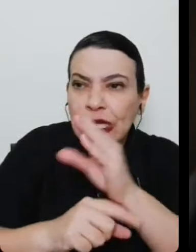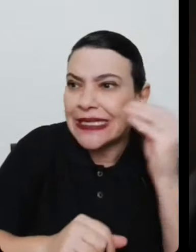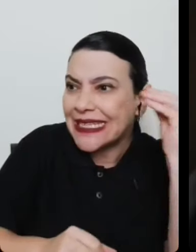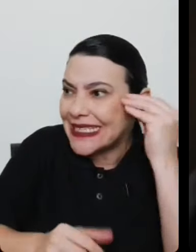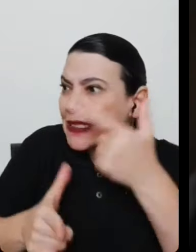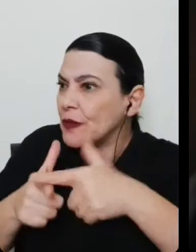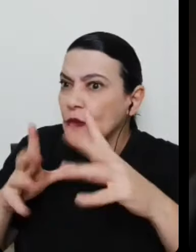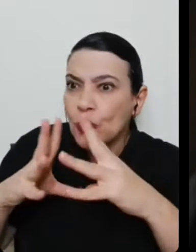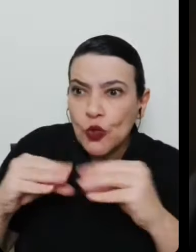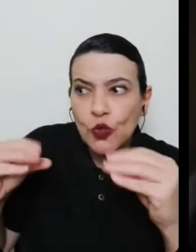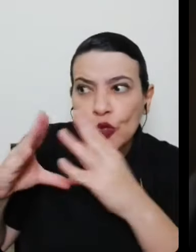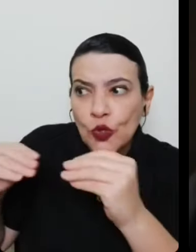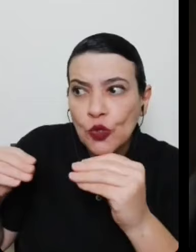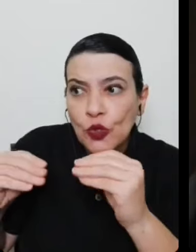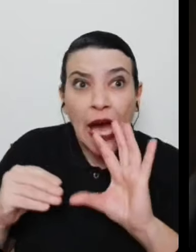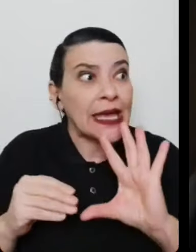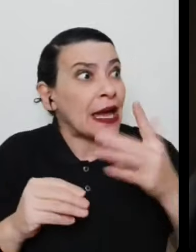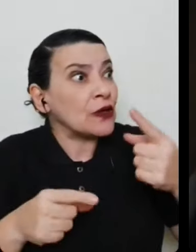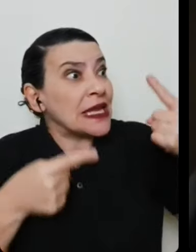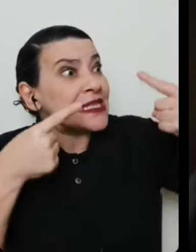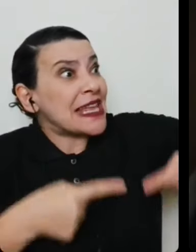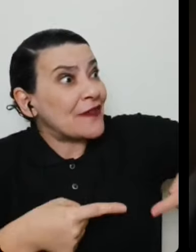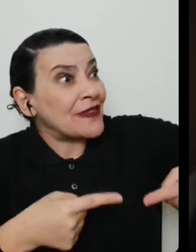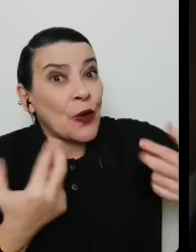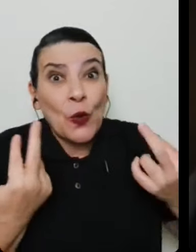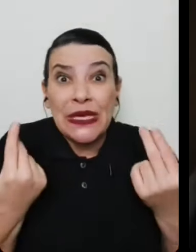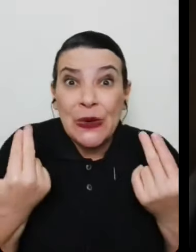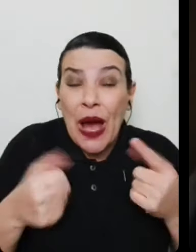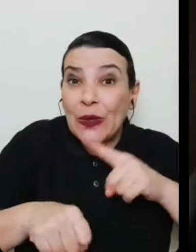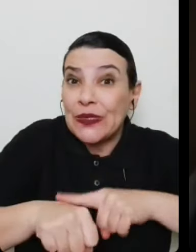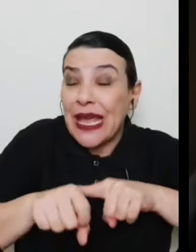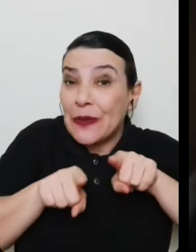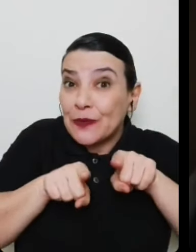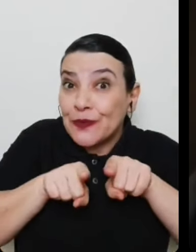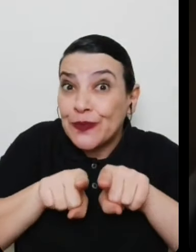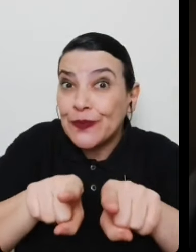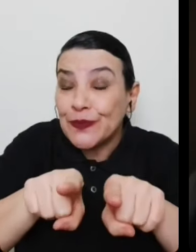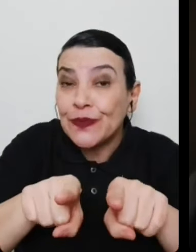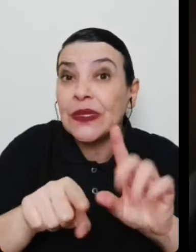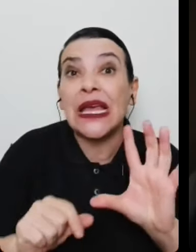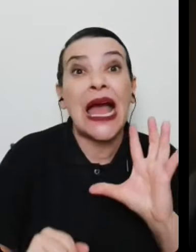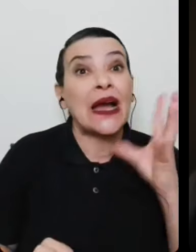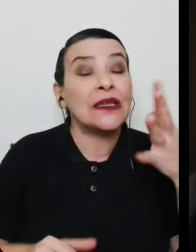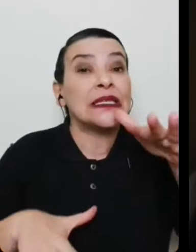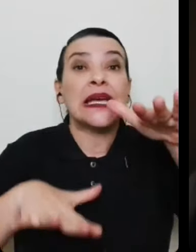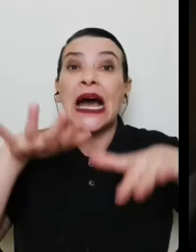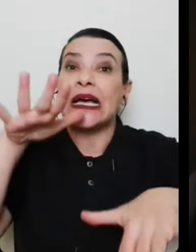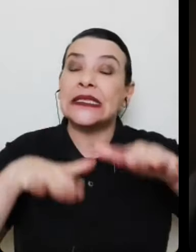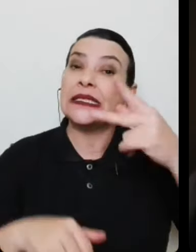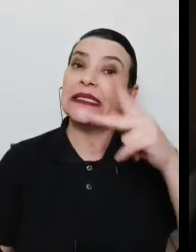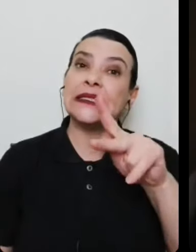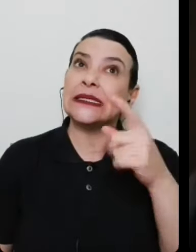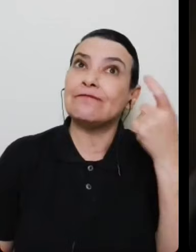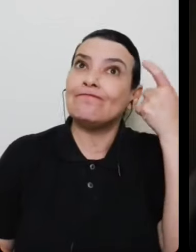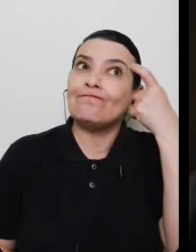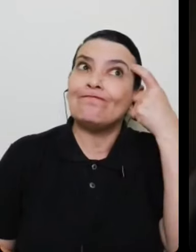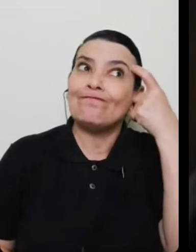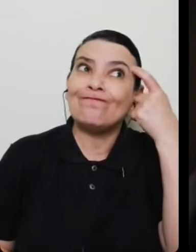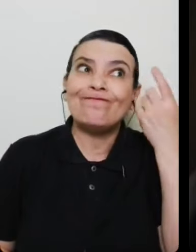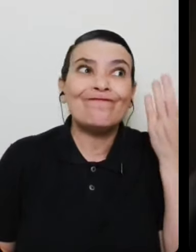vezes ali na situação você se depara com questões para as quais você não